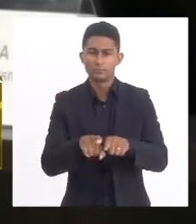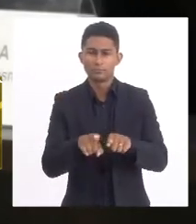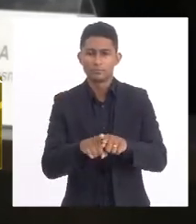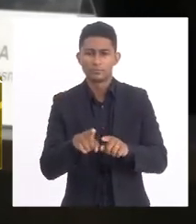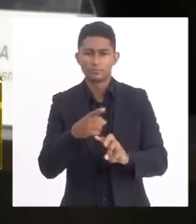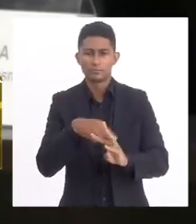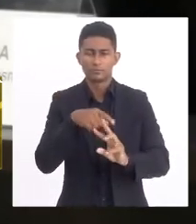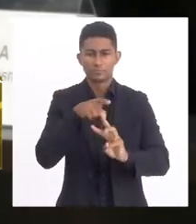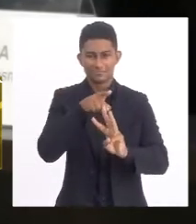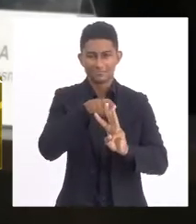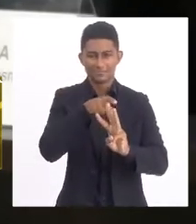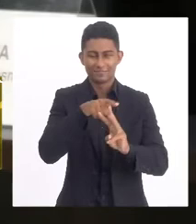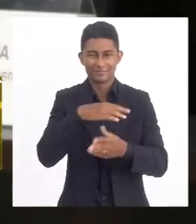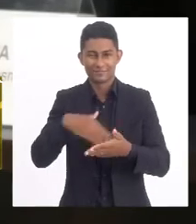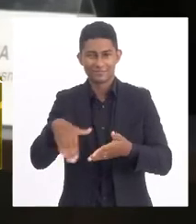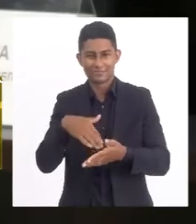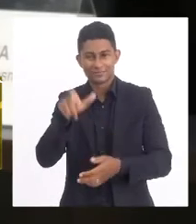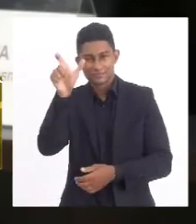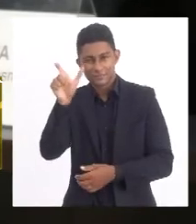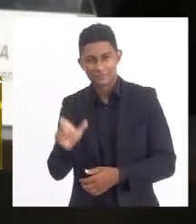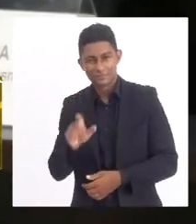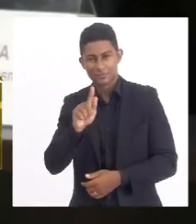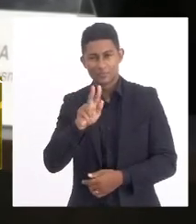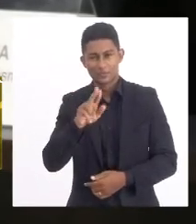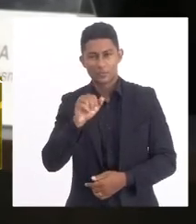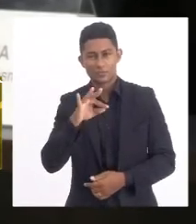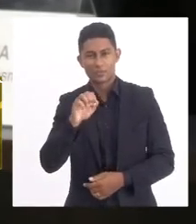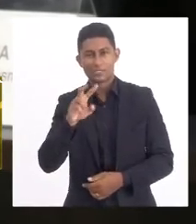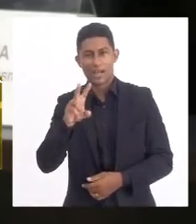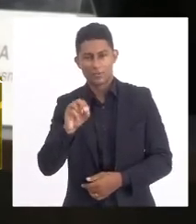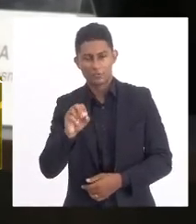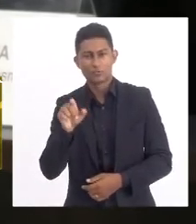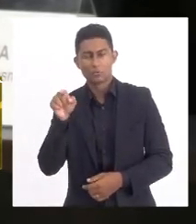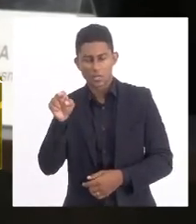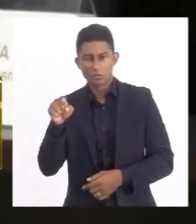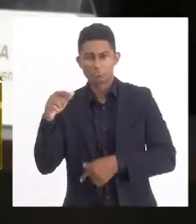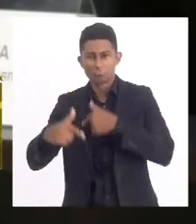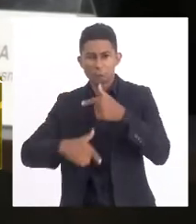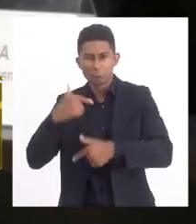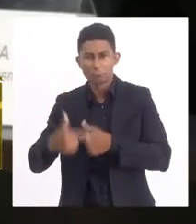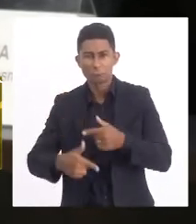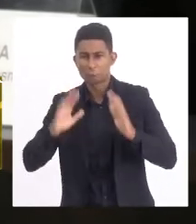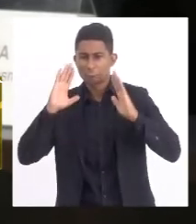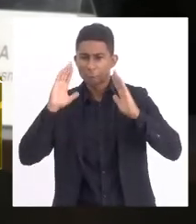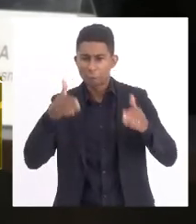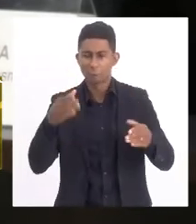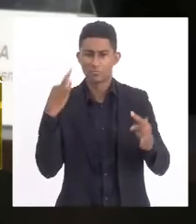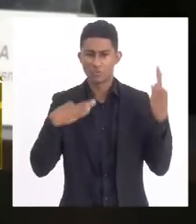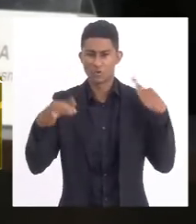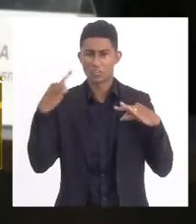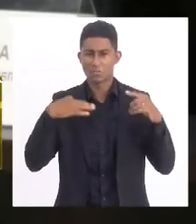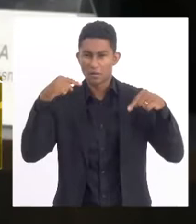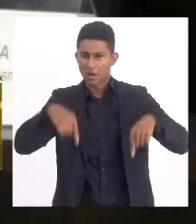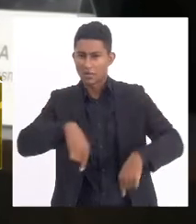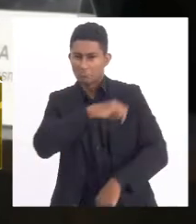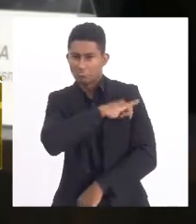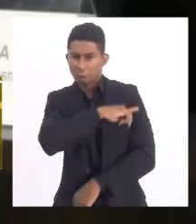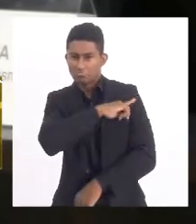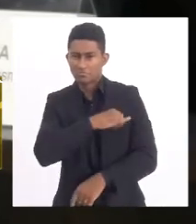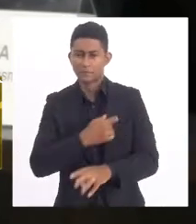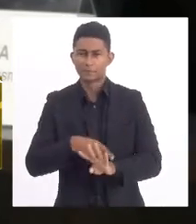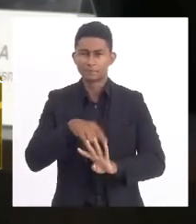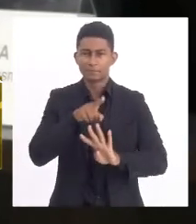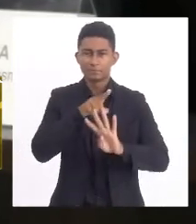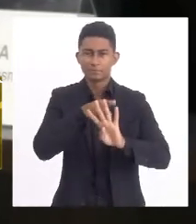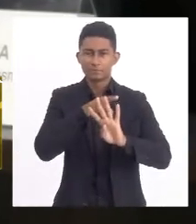tutuca um amigo e que tem feito muito pelo turismo do Rio de Janeiro resultados da ação é são vistos o Pedro